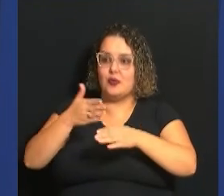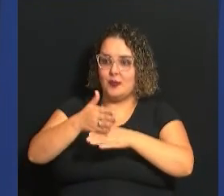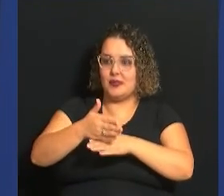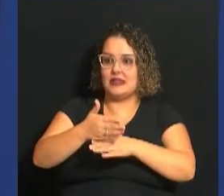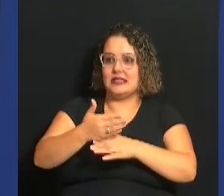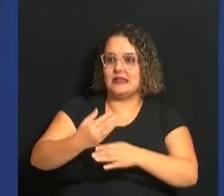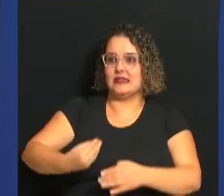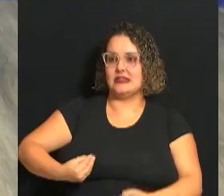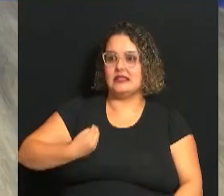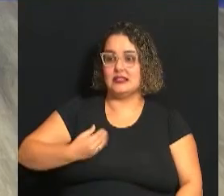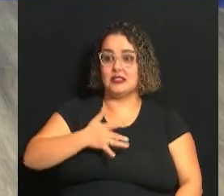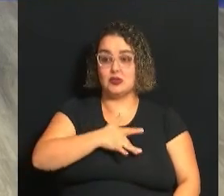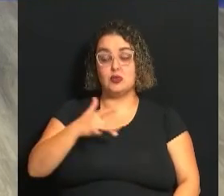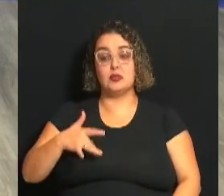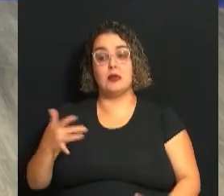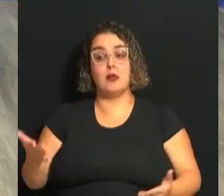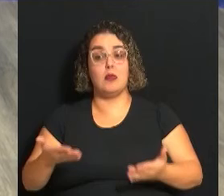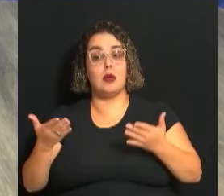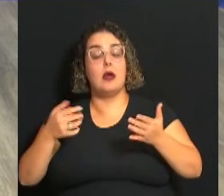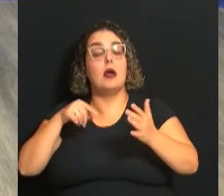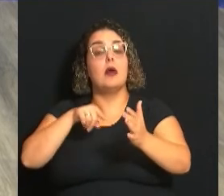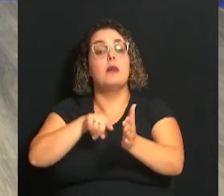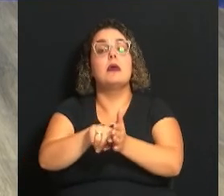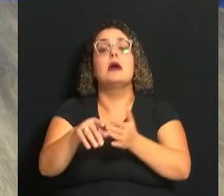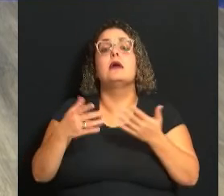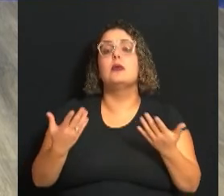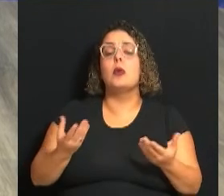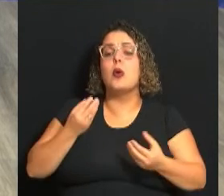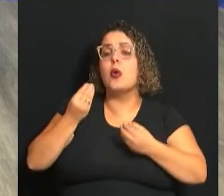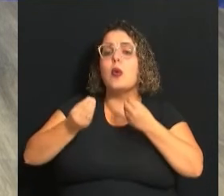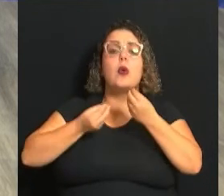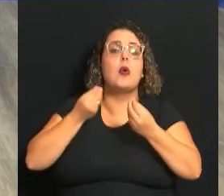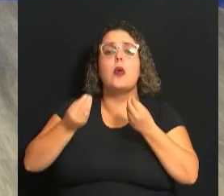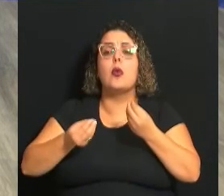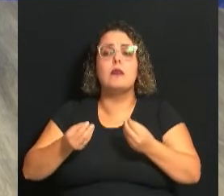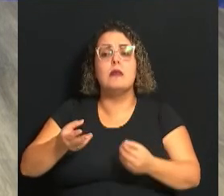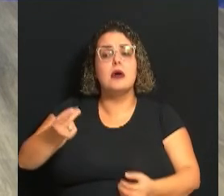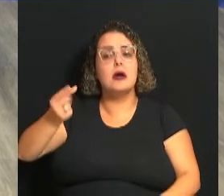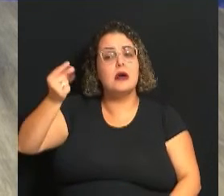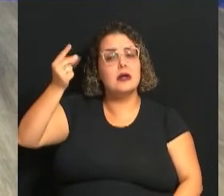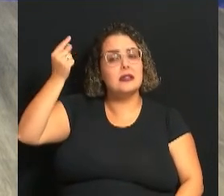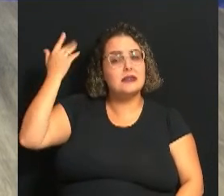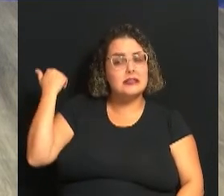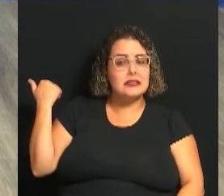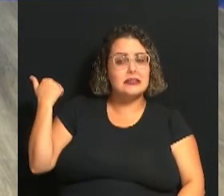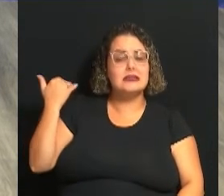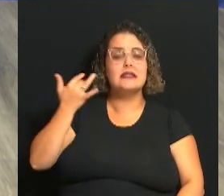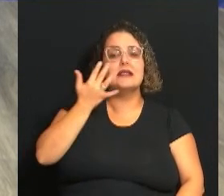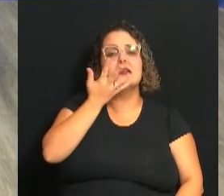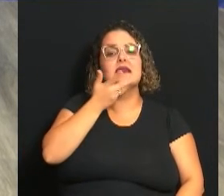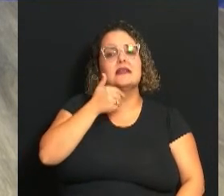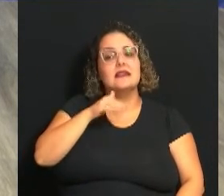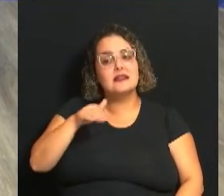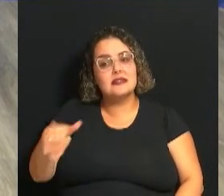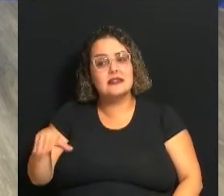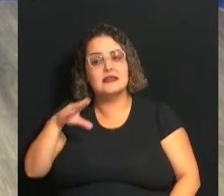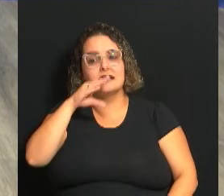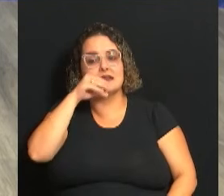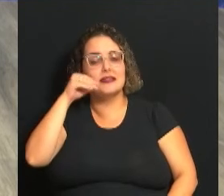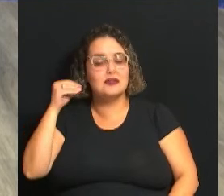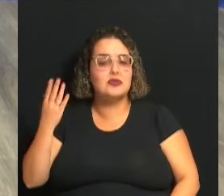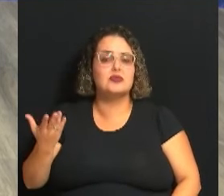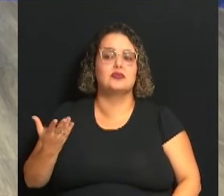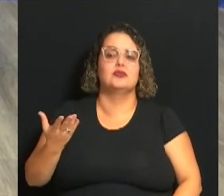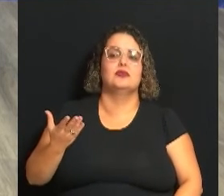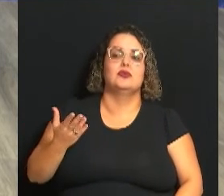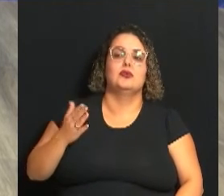no Saúde é Vida, perguntando como que era você lá atrás, aquela Daiane criança, adolescente, quando